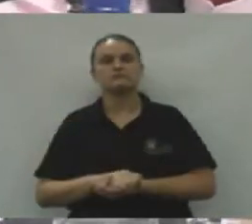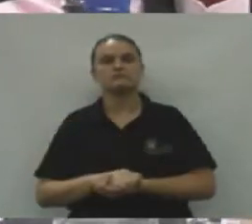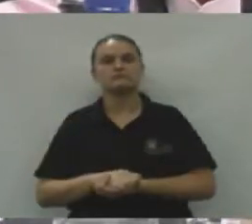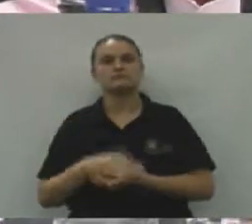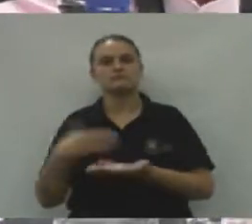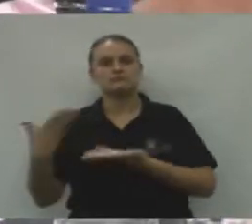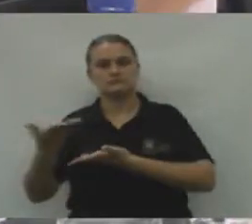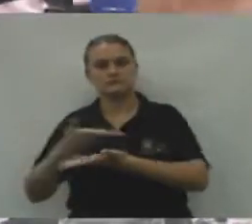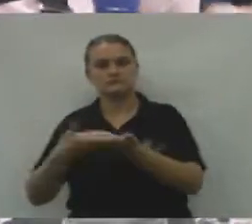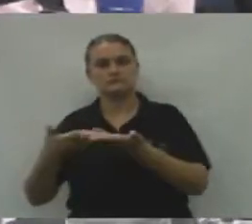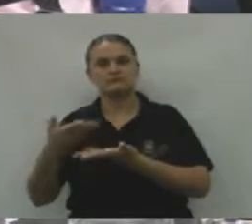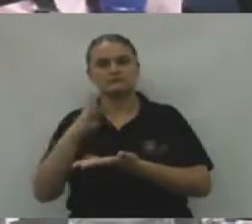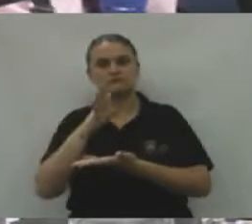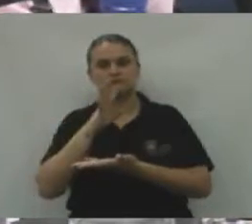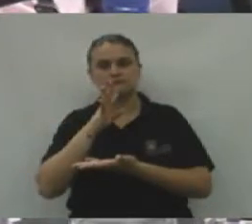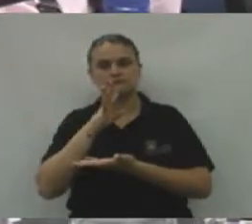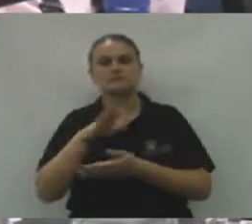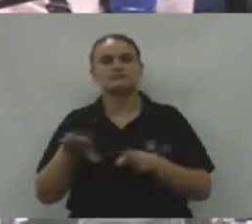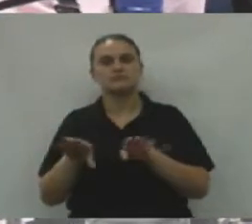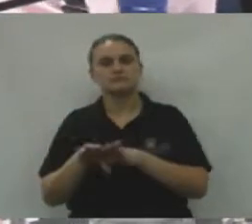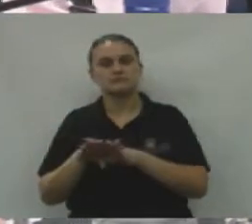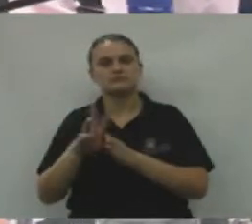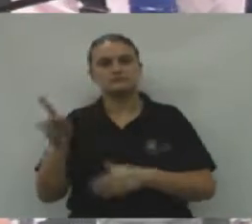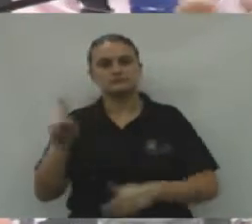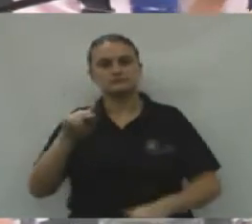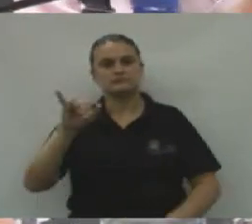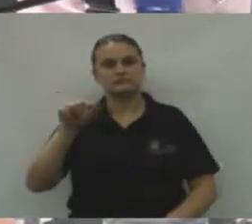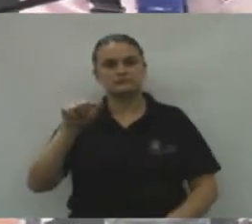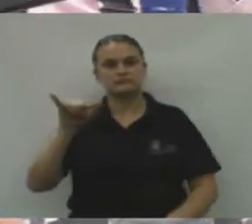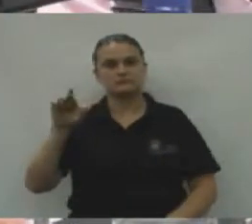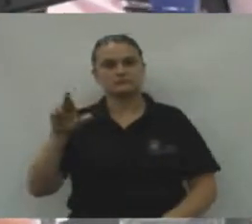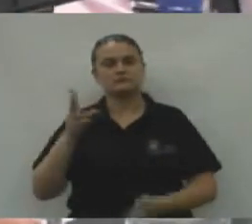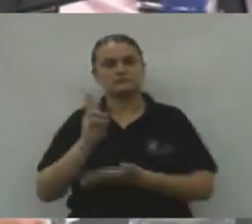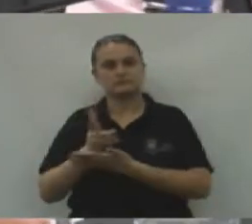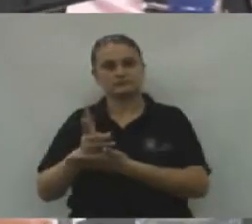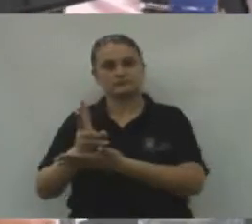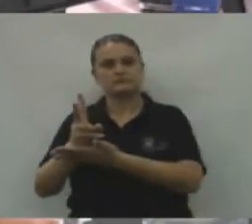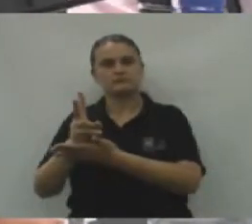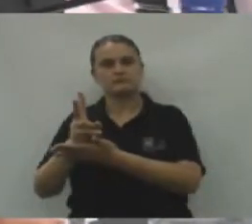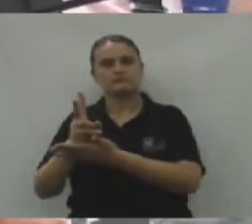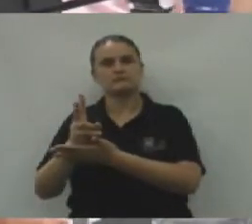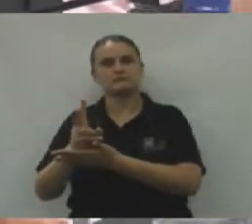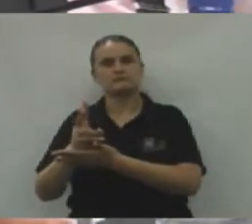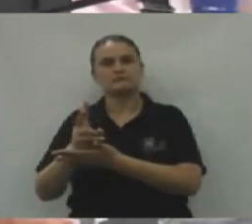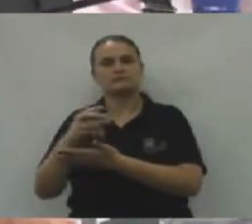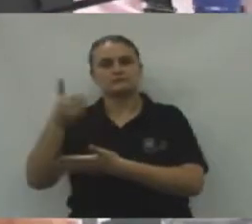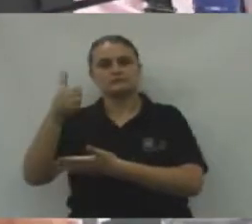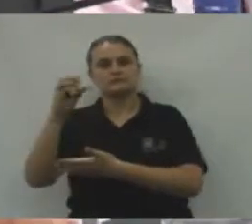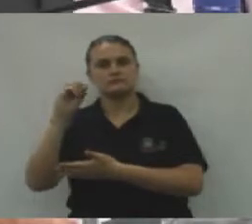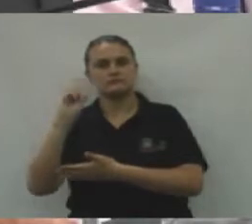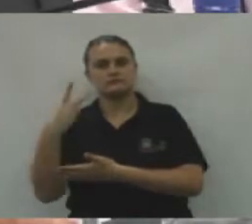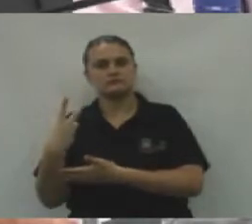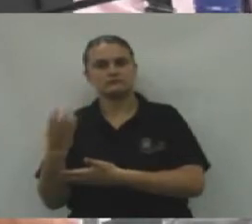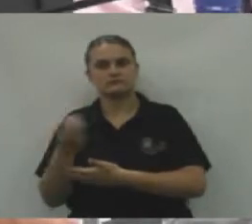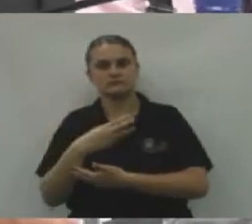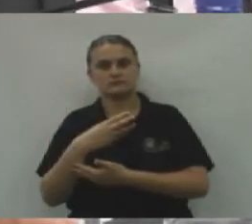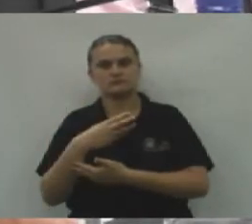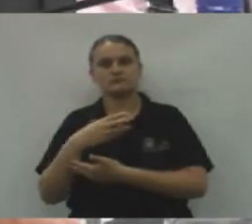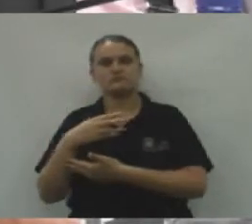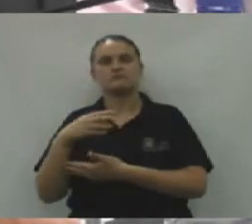grandes conhecimentos. Como também o professor Jair Bunhago, né, que nós somos 10 novatos, Valdir Rático e o